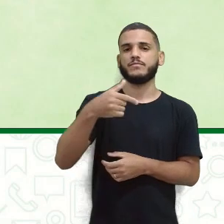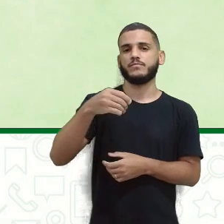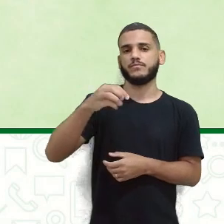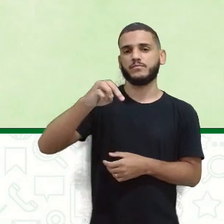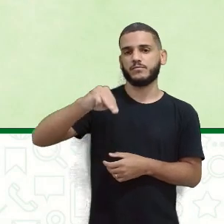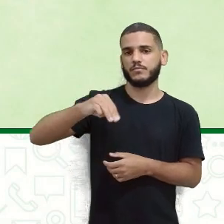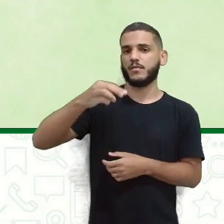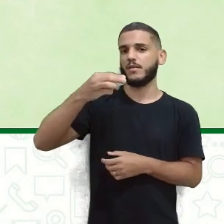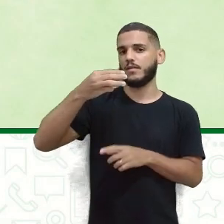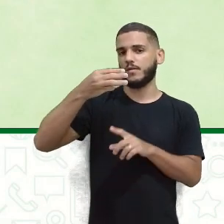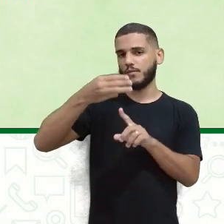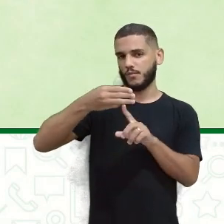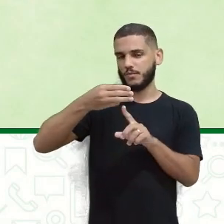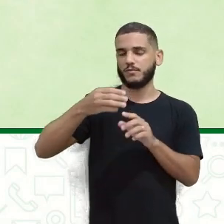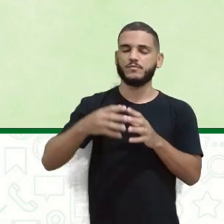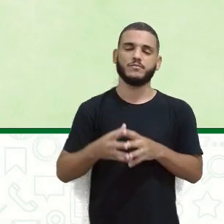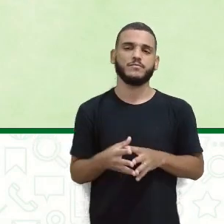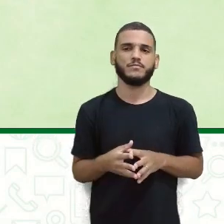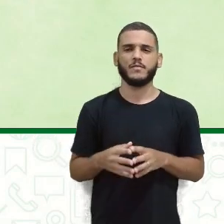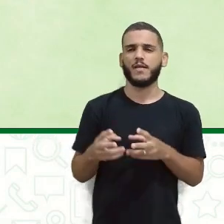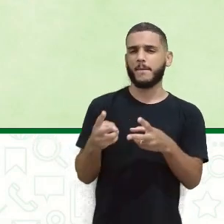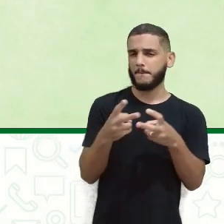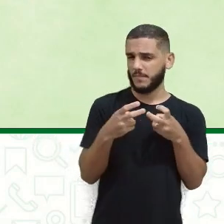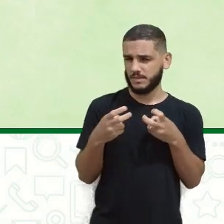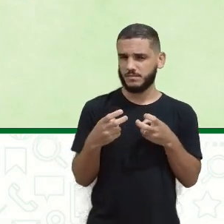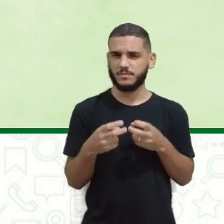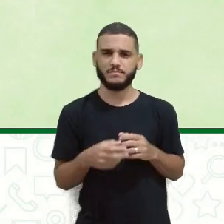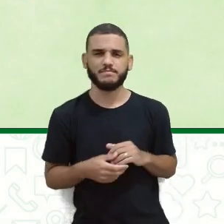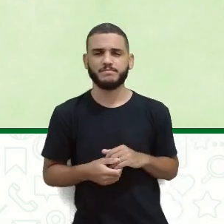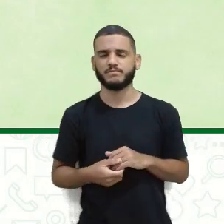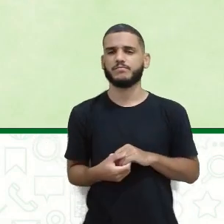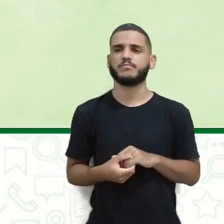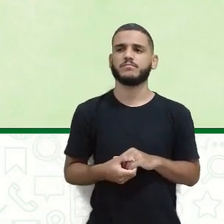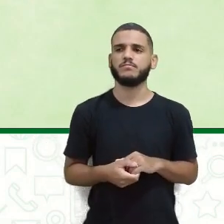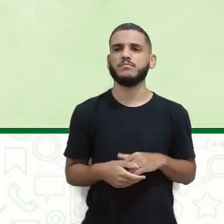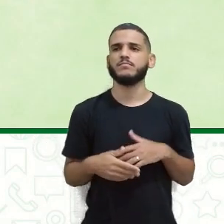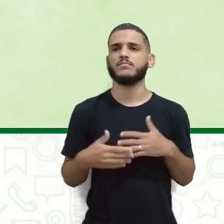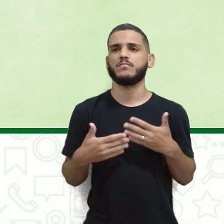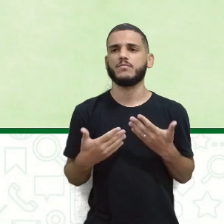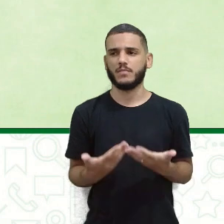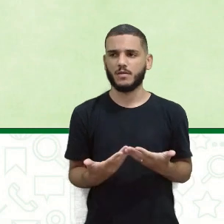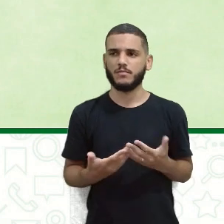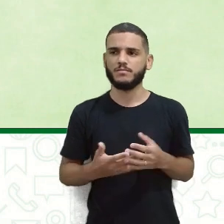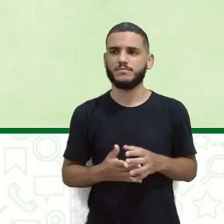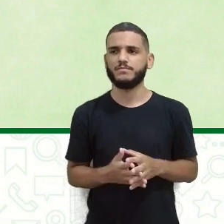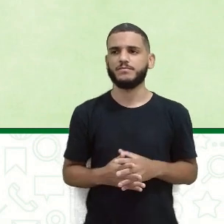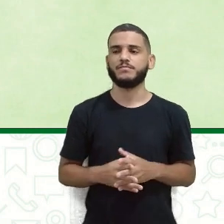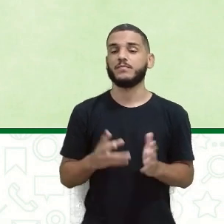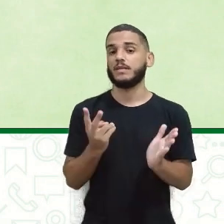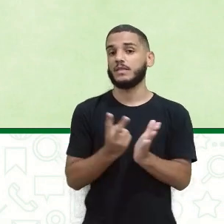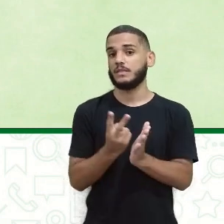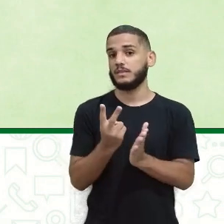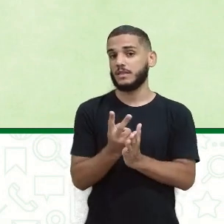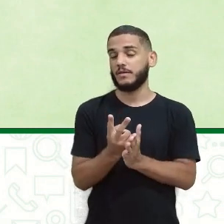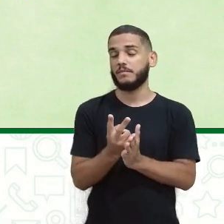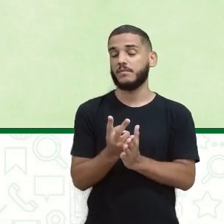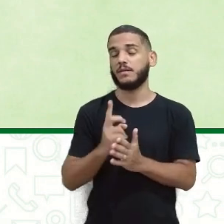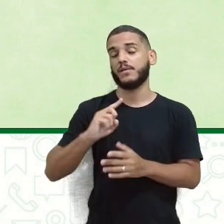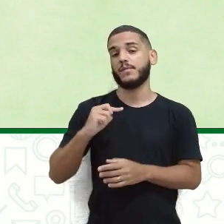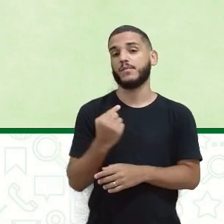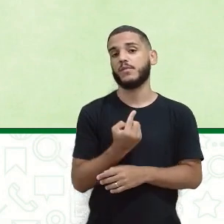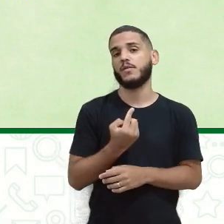20 metros cúbicos. Perceberam isso? Então, sempre que